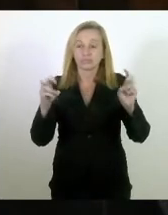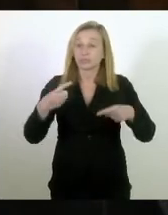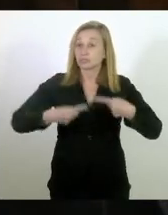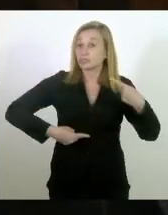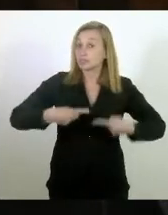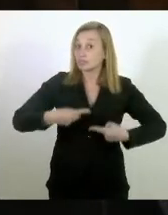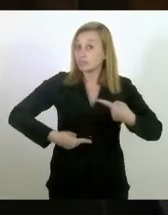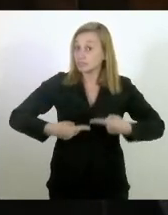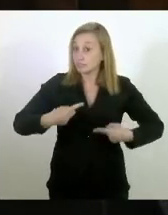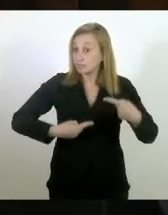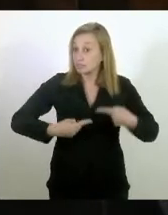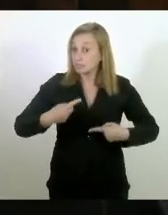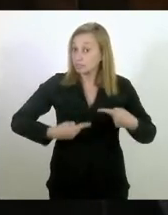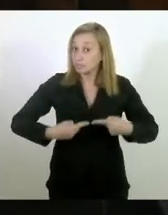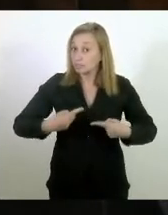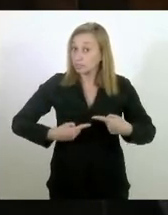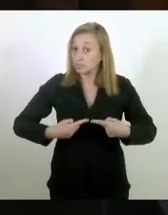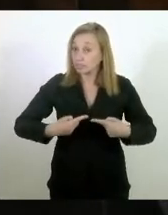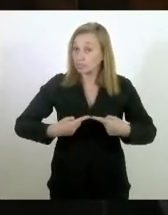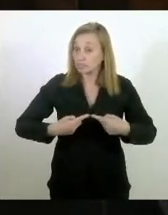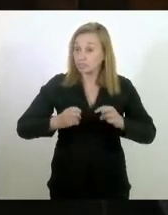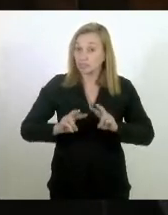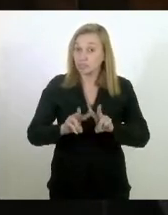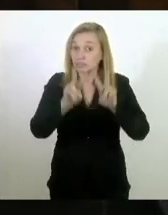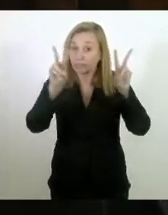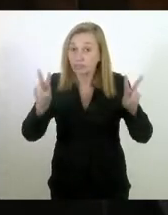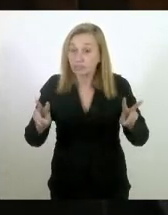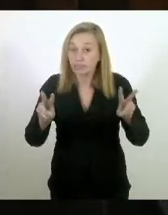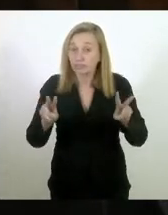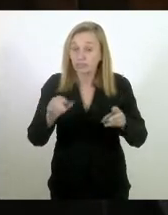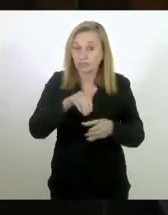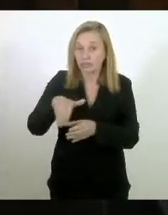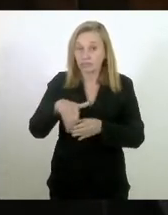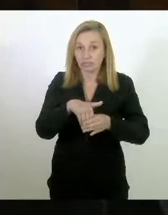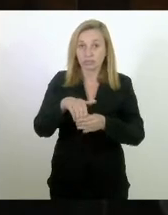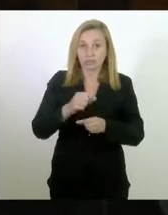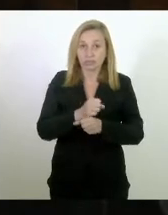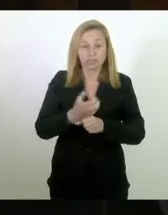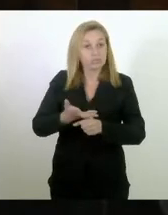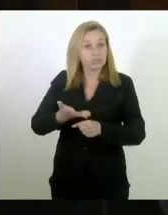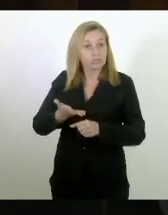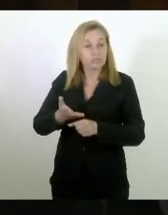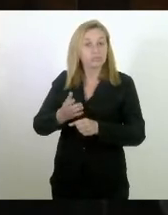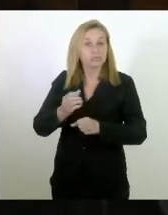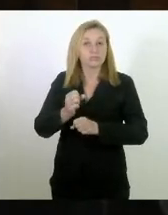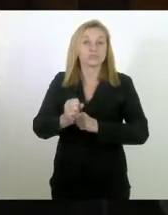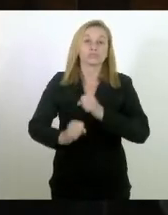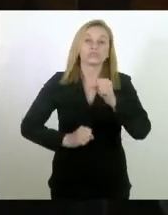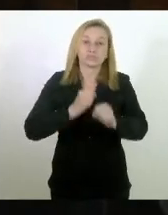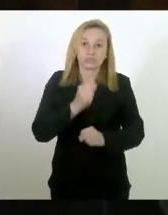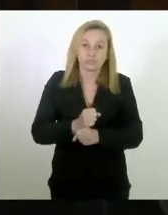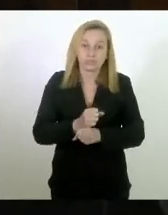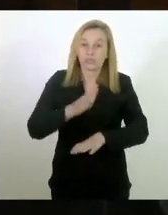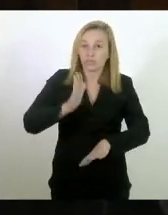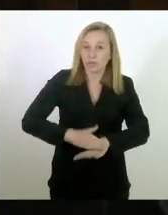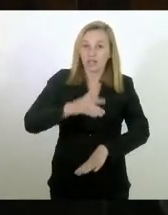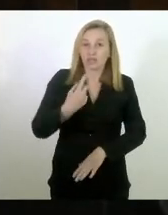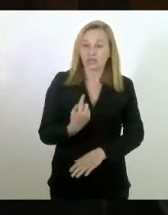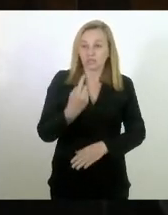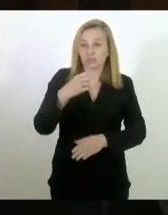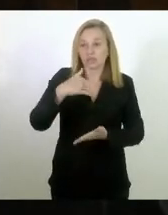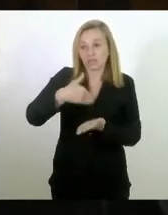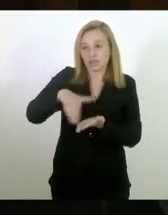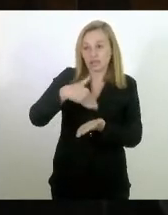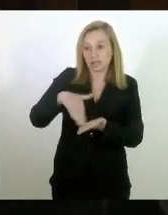feitos visando eleições do ano que vem mais uma Secretaria de Estado